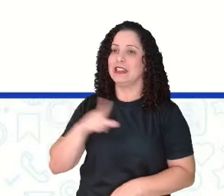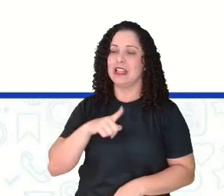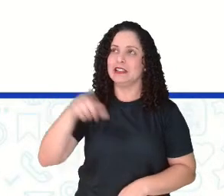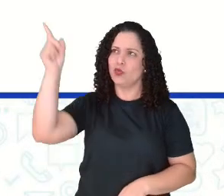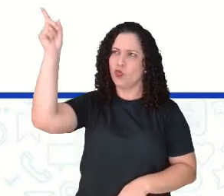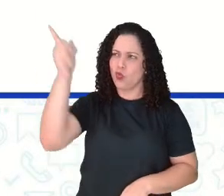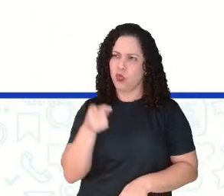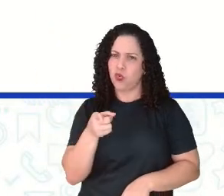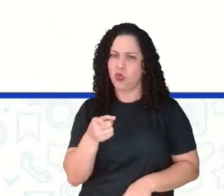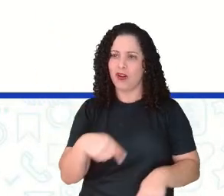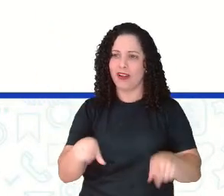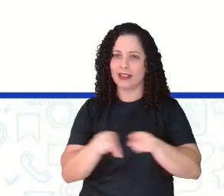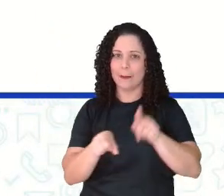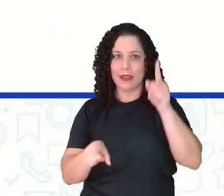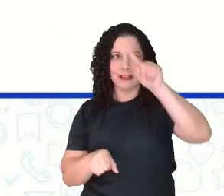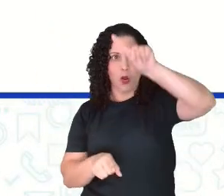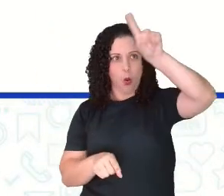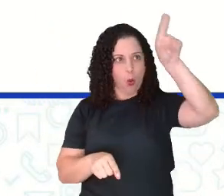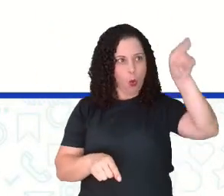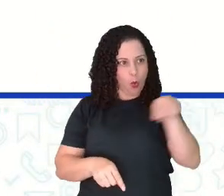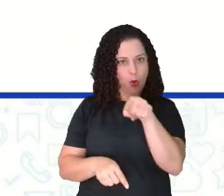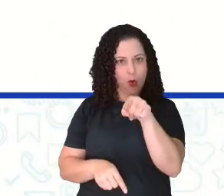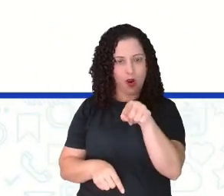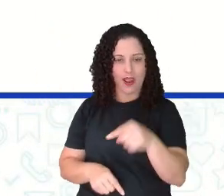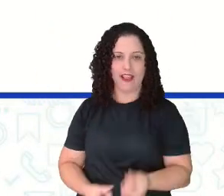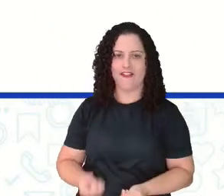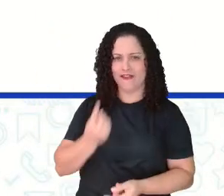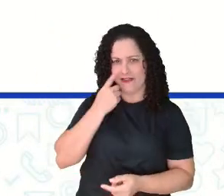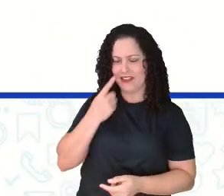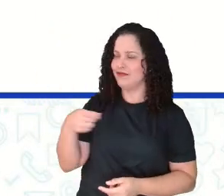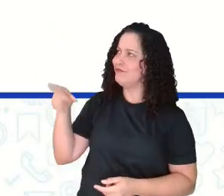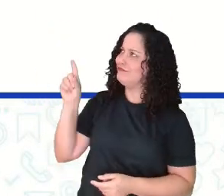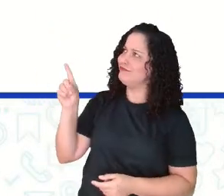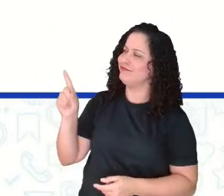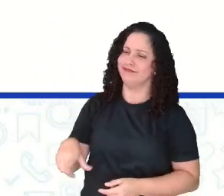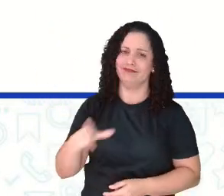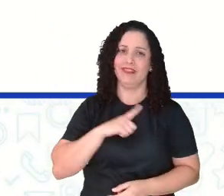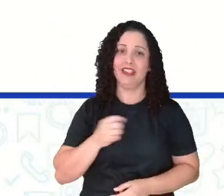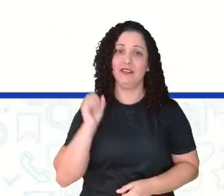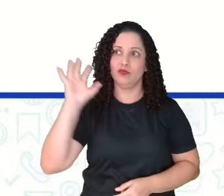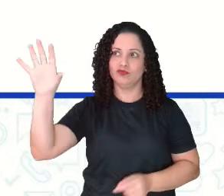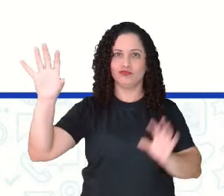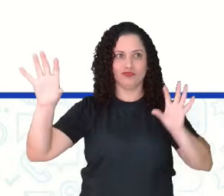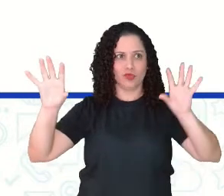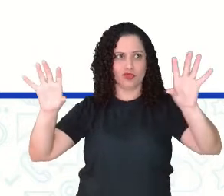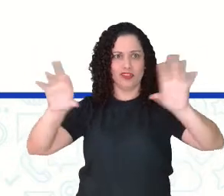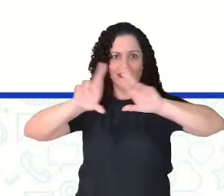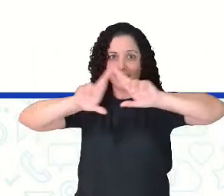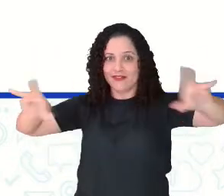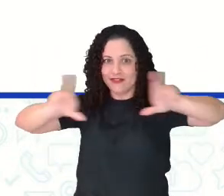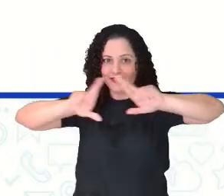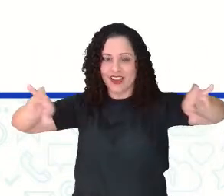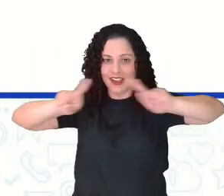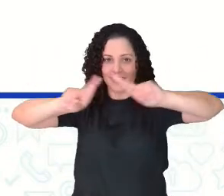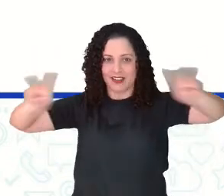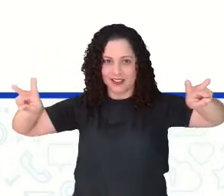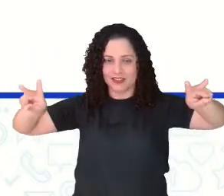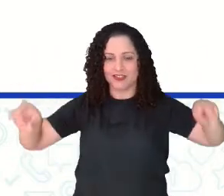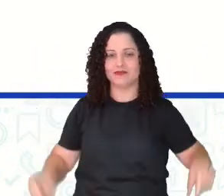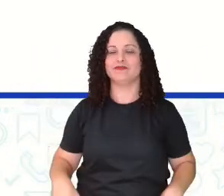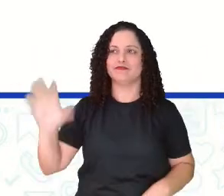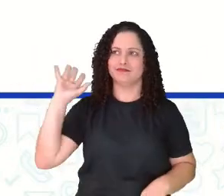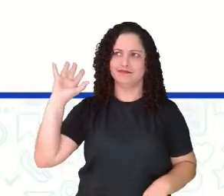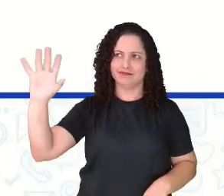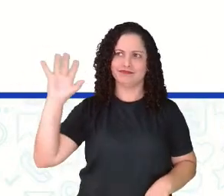e depois eu tracei essa curvinha aqui, certo? Então, pode notar aí que eu tenho duas figuras diferentes, certo?